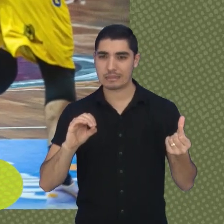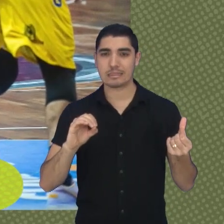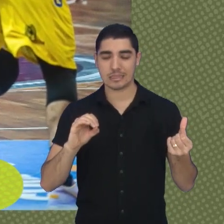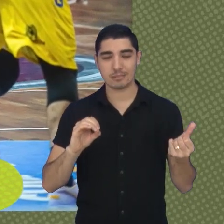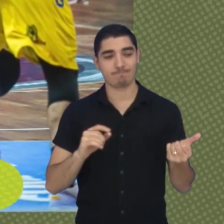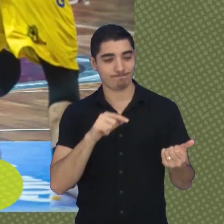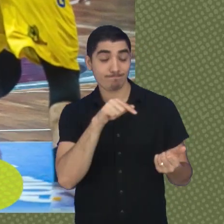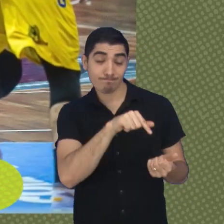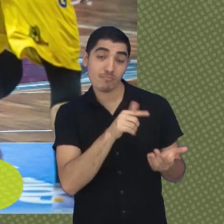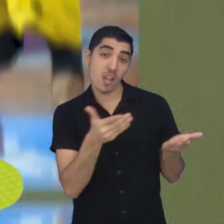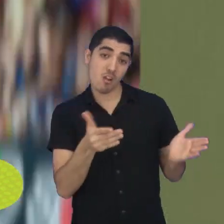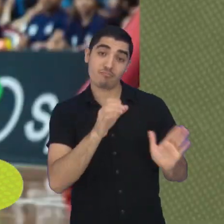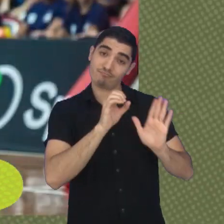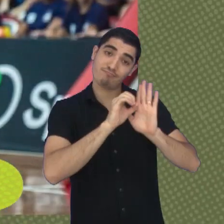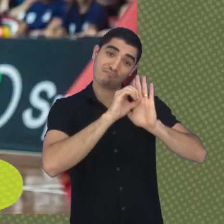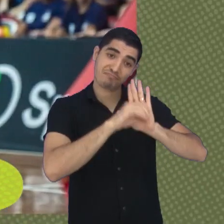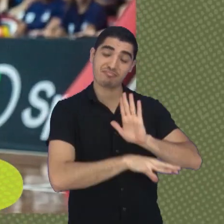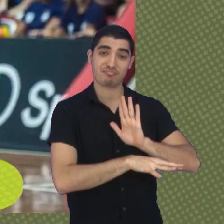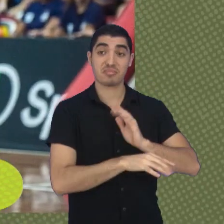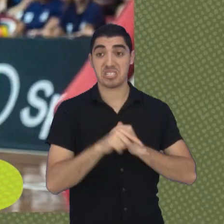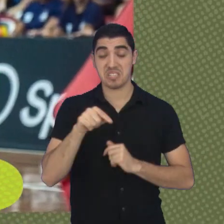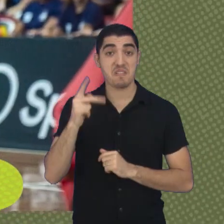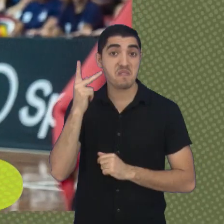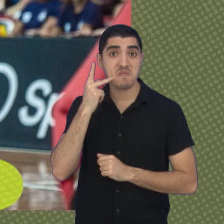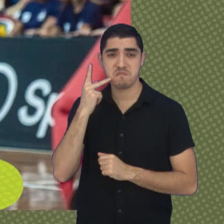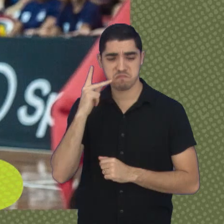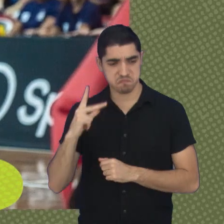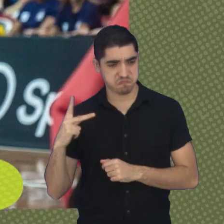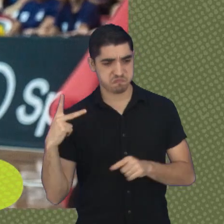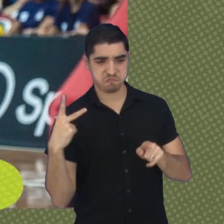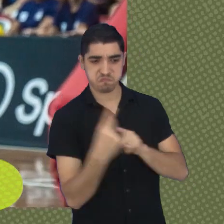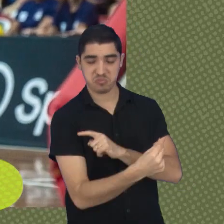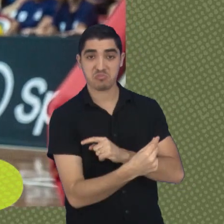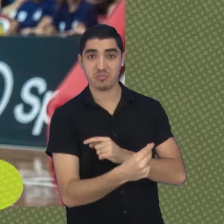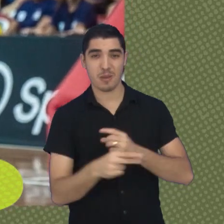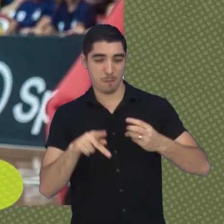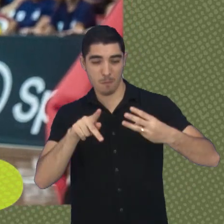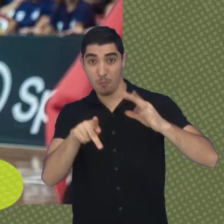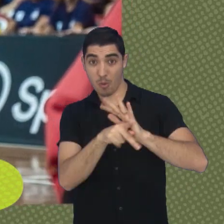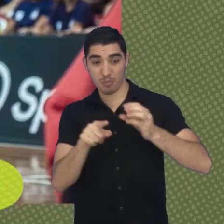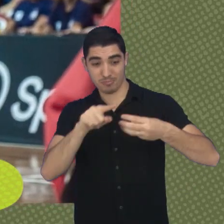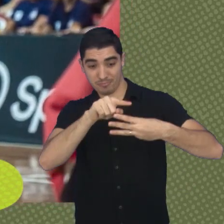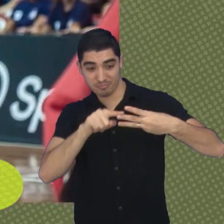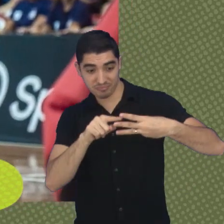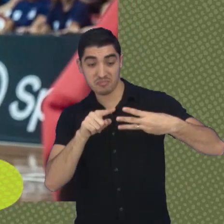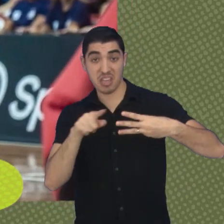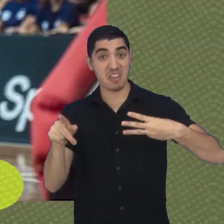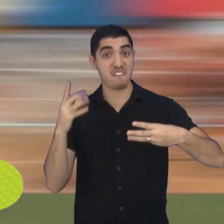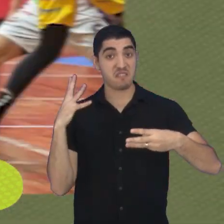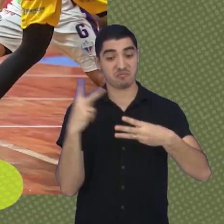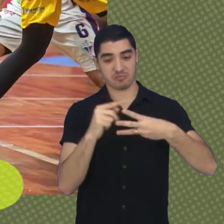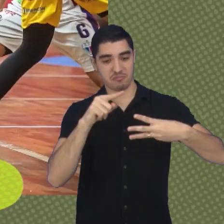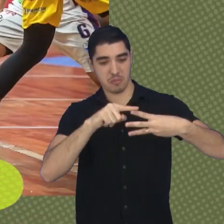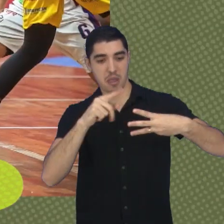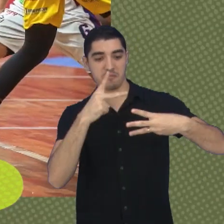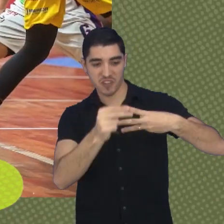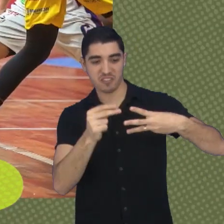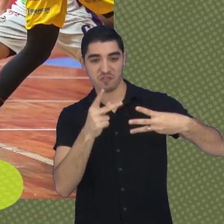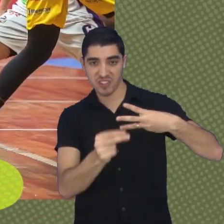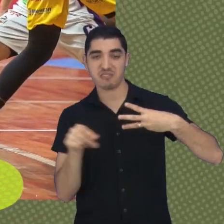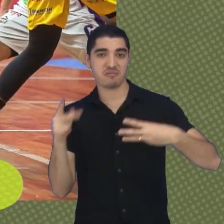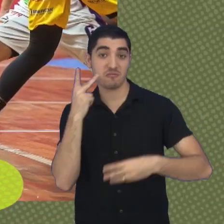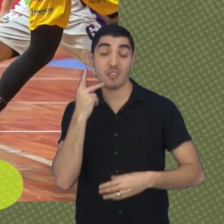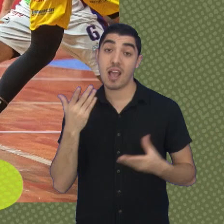despedem aí da competição com o Fortaleza fechando a série melhor de 3 jogos em 2-0. Agora a diretoria já pensa